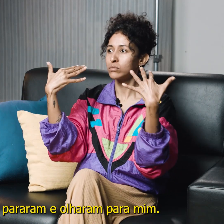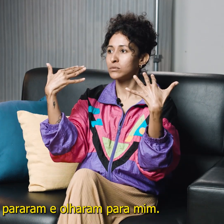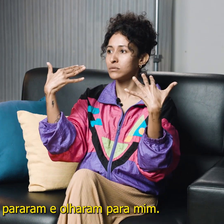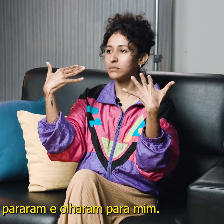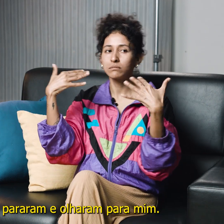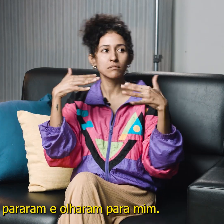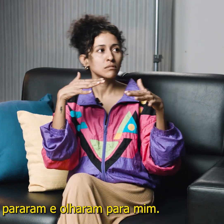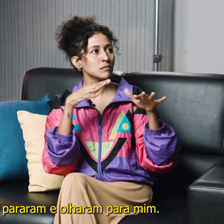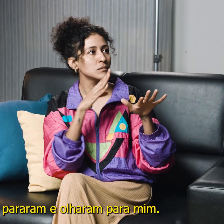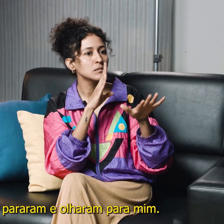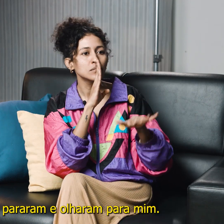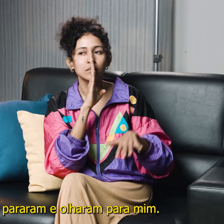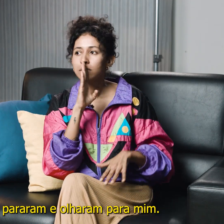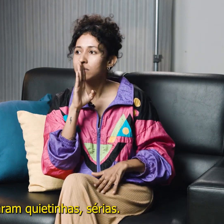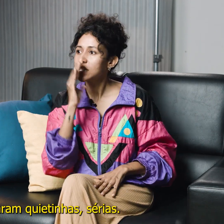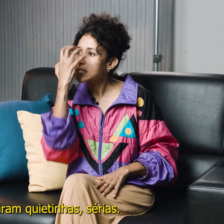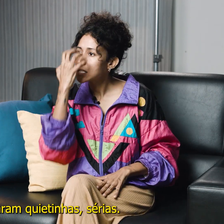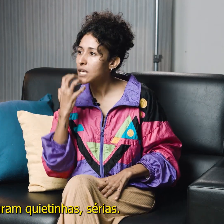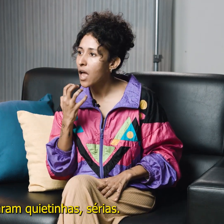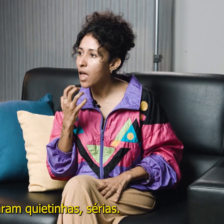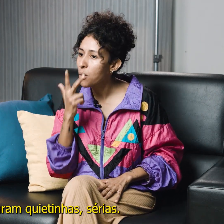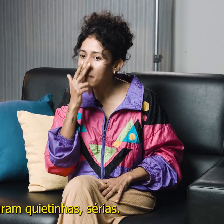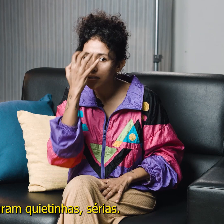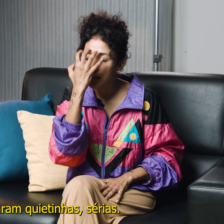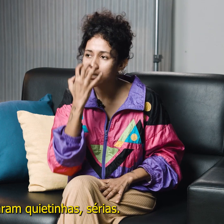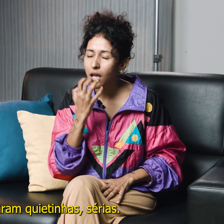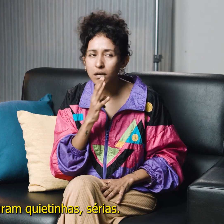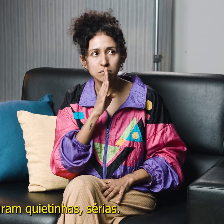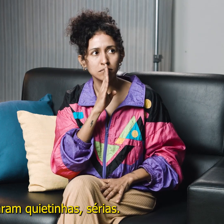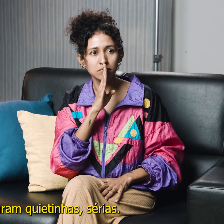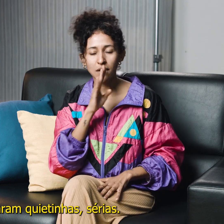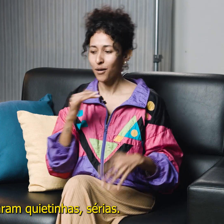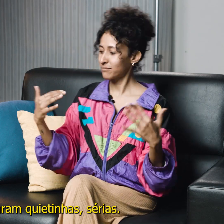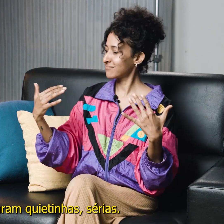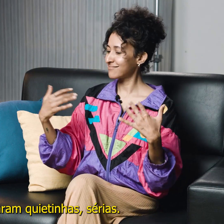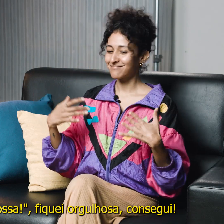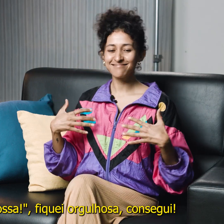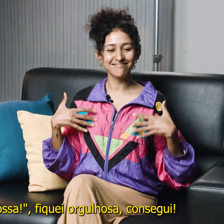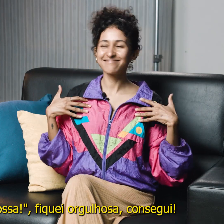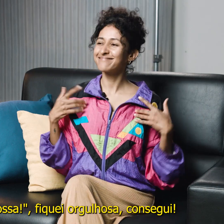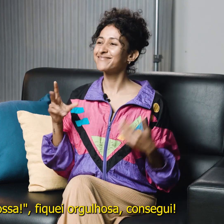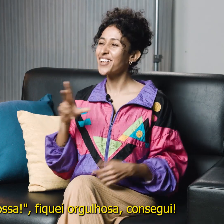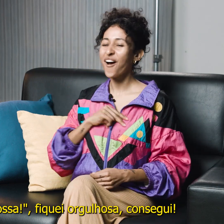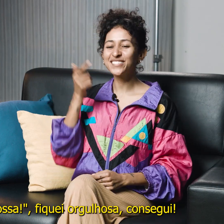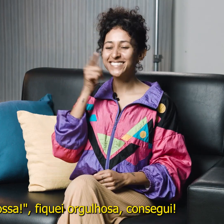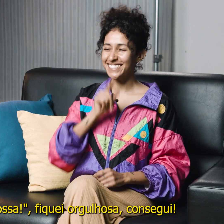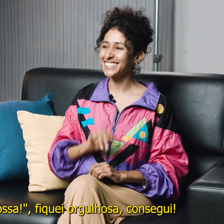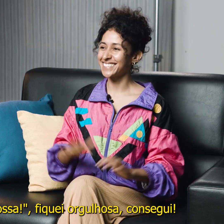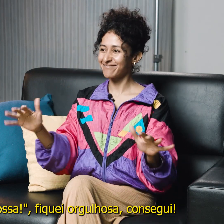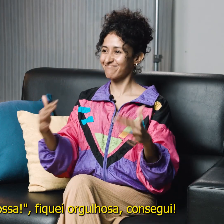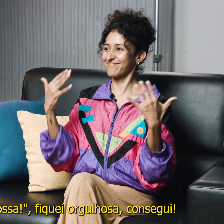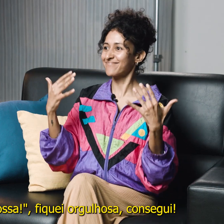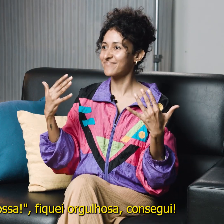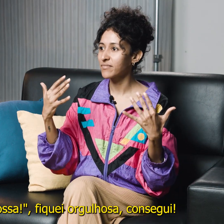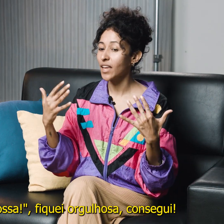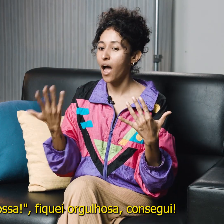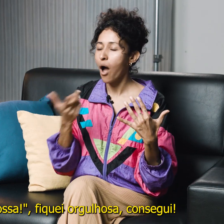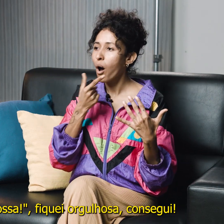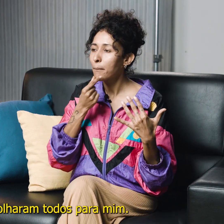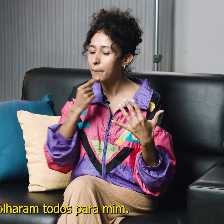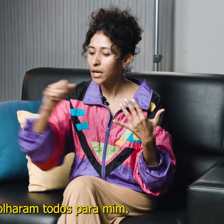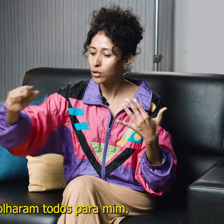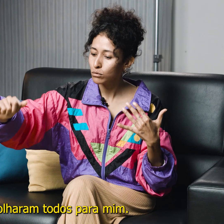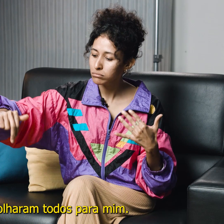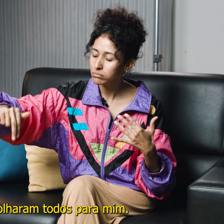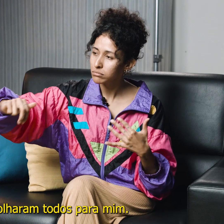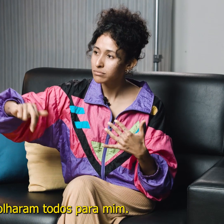hora, as crianças pararam e olharam para mim, ficaram quietinhas, sérias. Eu pensei, nossa, né? Fiquei orgulhosa, eu